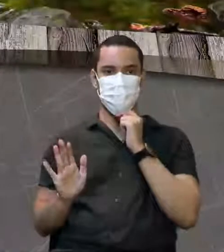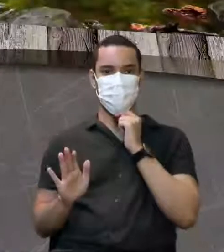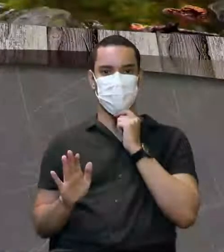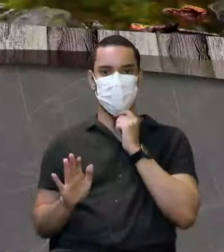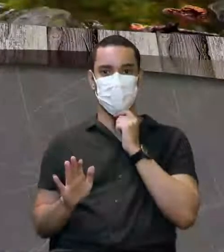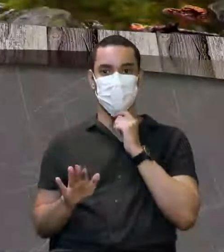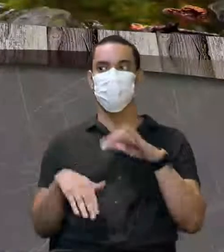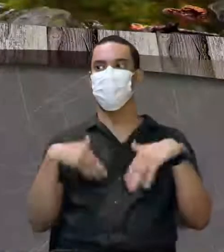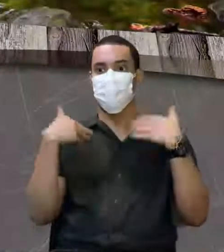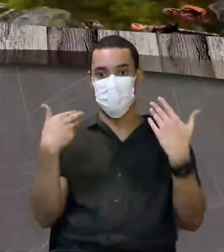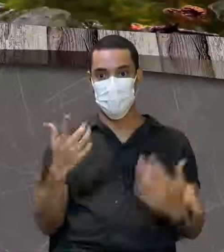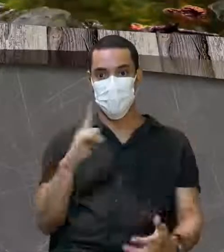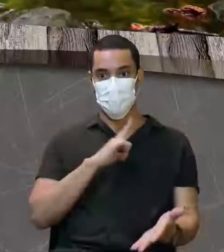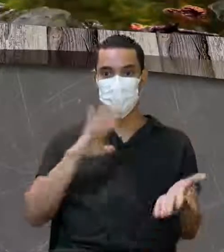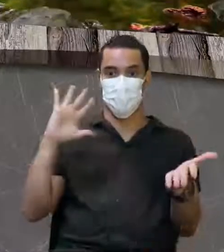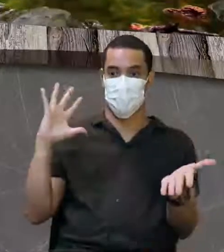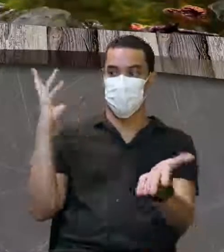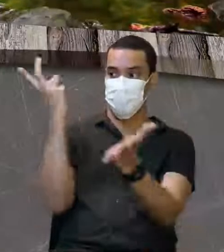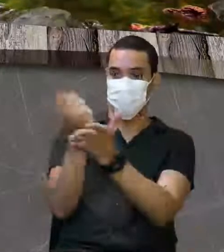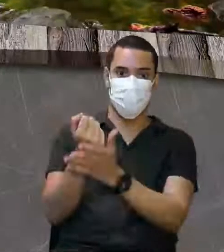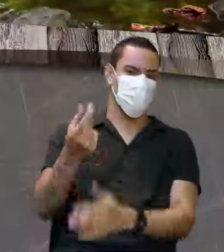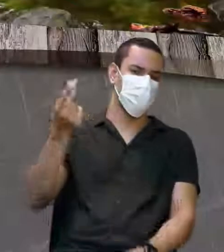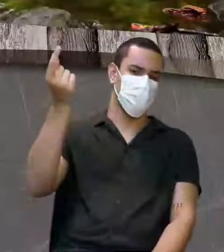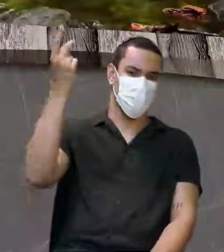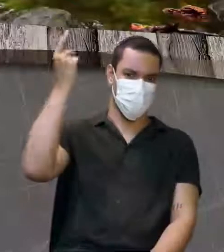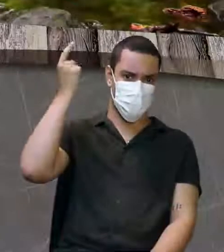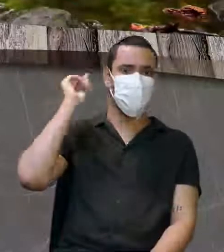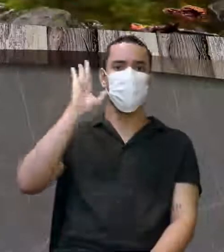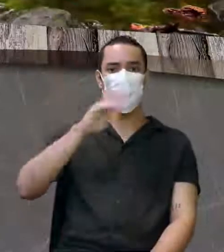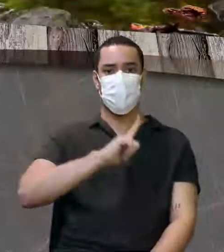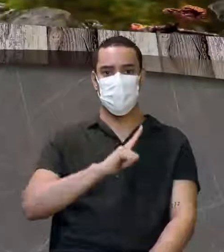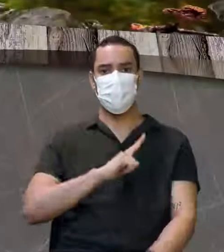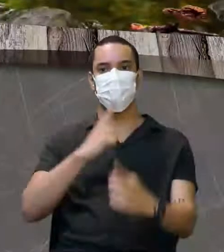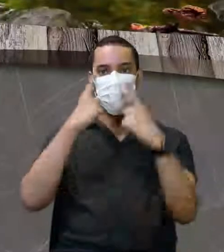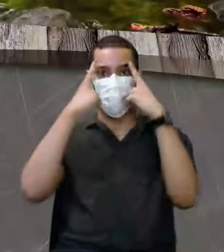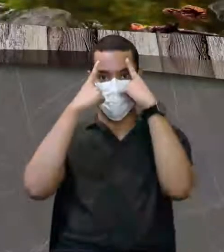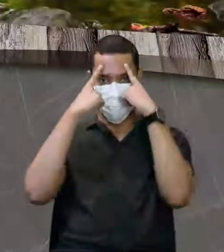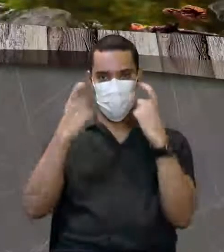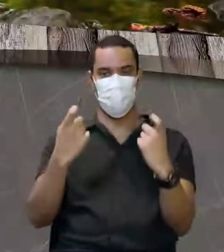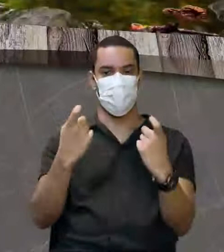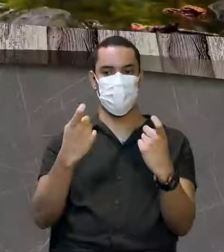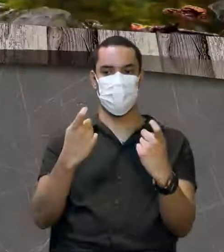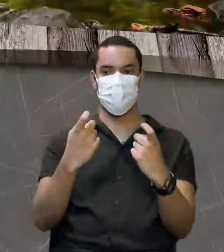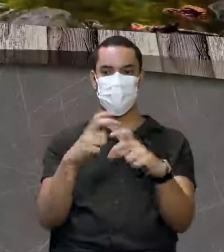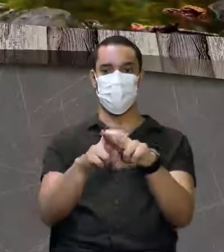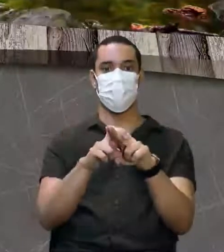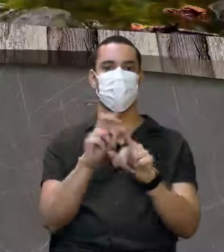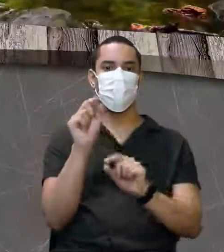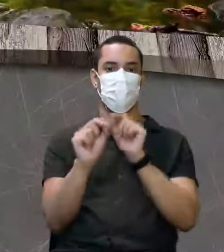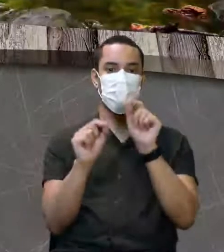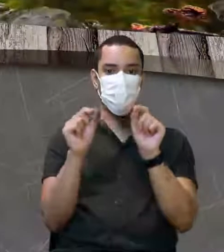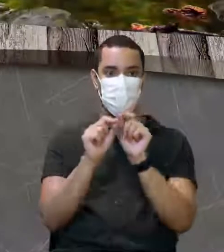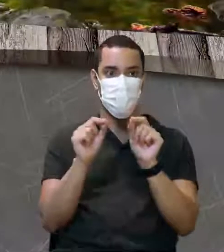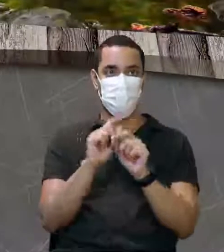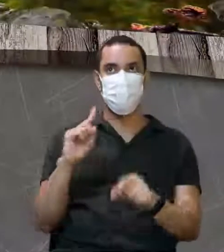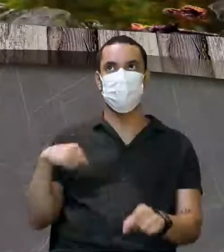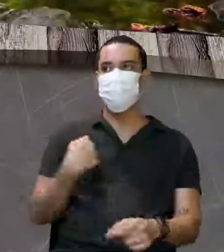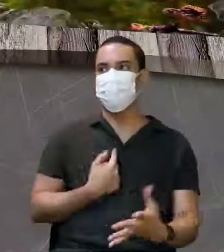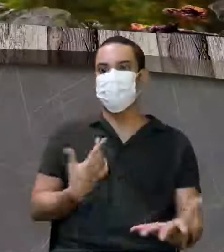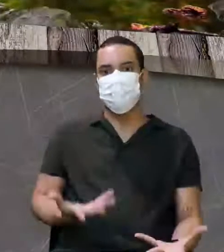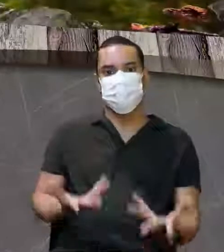Então, existiam esses registros de violência desde esse período aí, tá? E aí faz, então, a